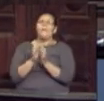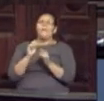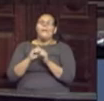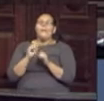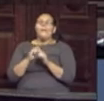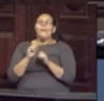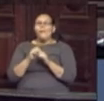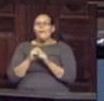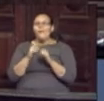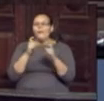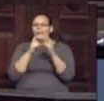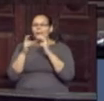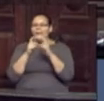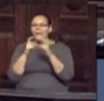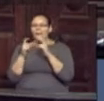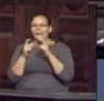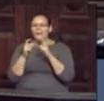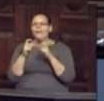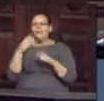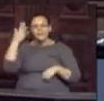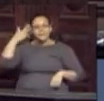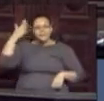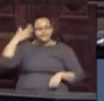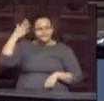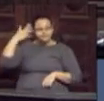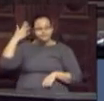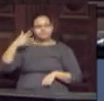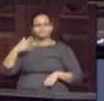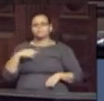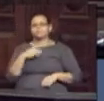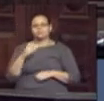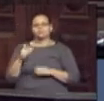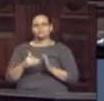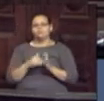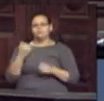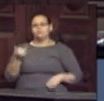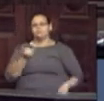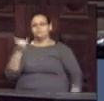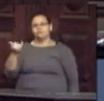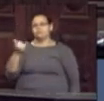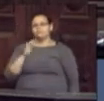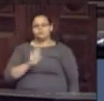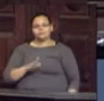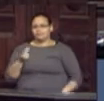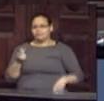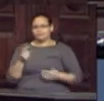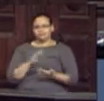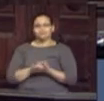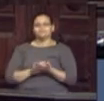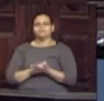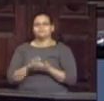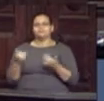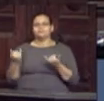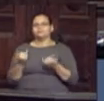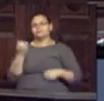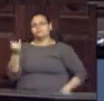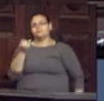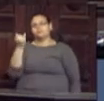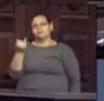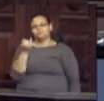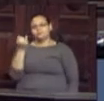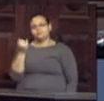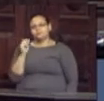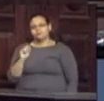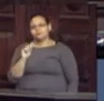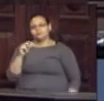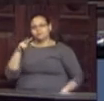a parte, discursa, como estou fazendo agora, emenda projetos, tudo isso é muito importante. Mas nada é mais importante, como prerrogativa parlamentar,